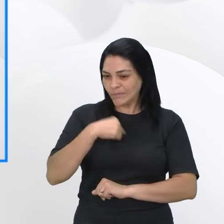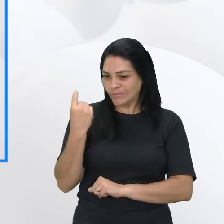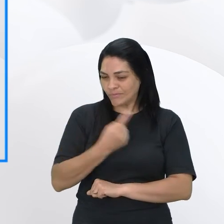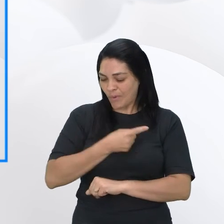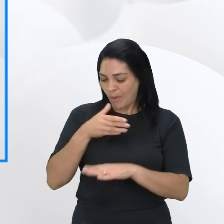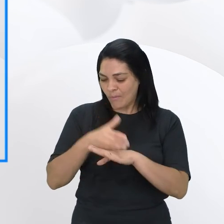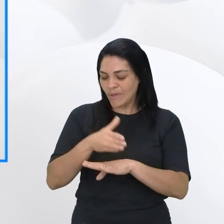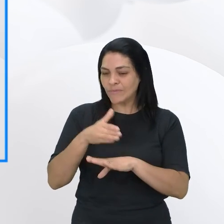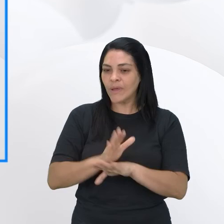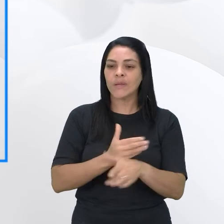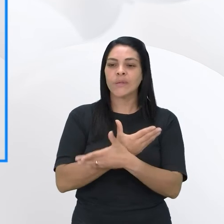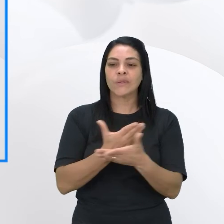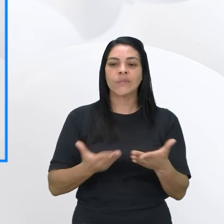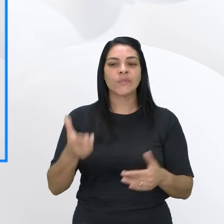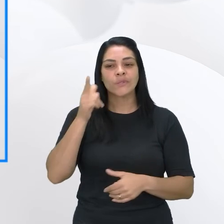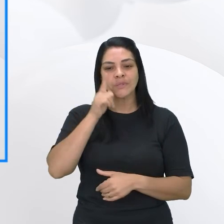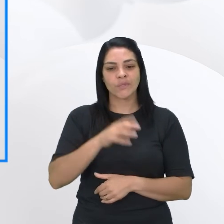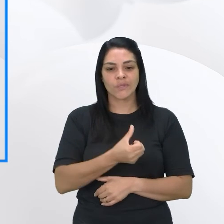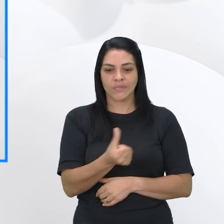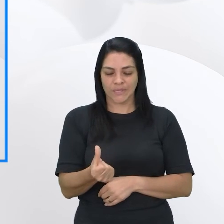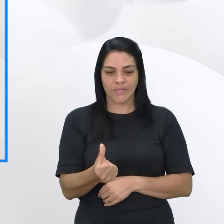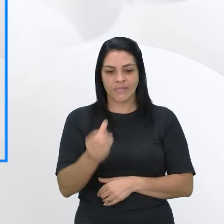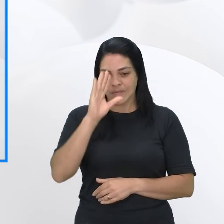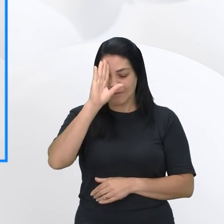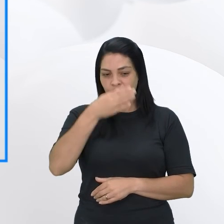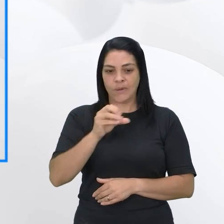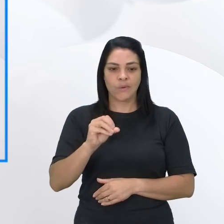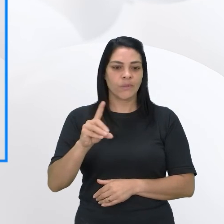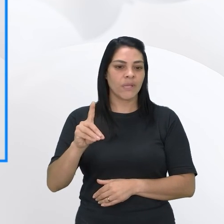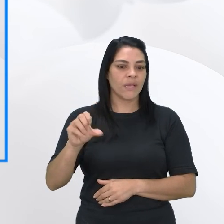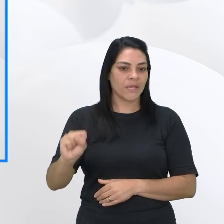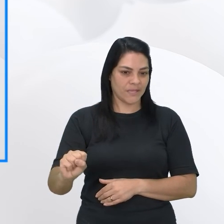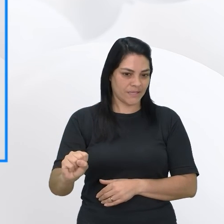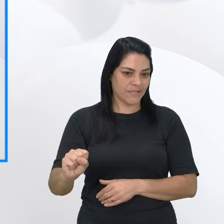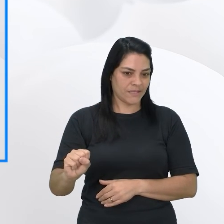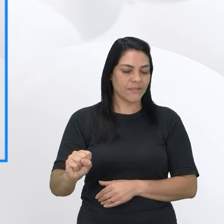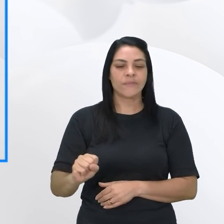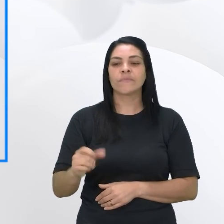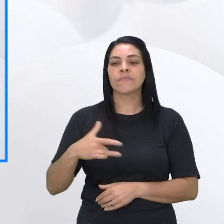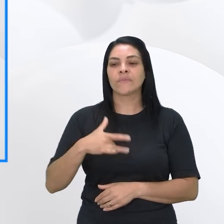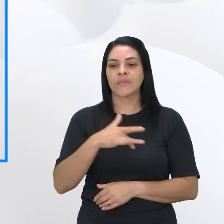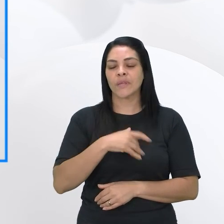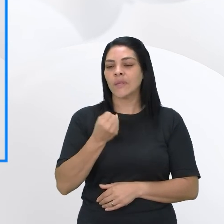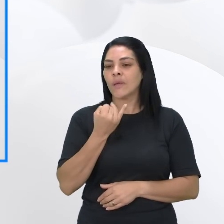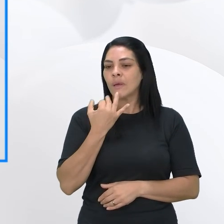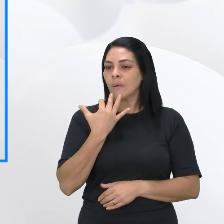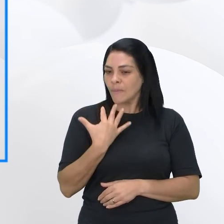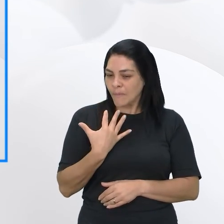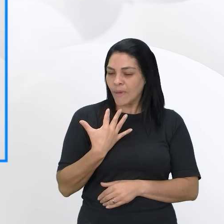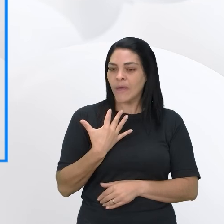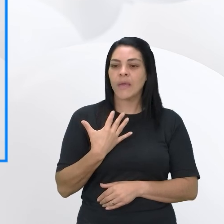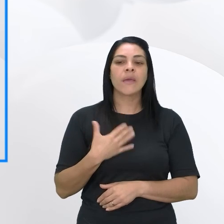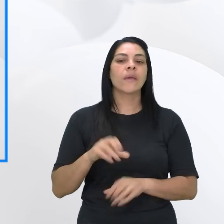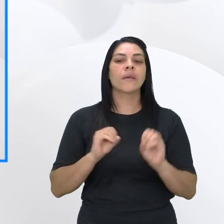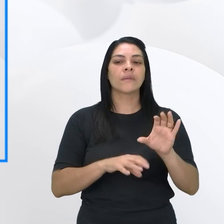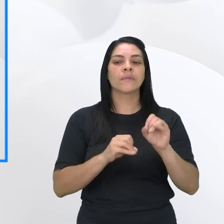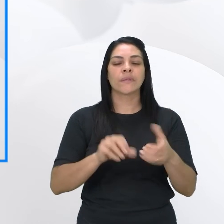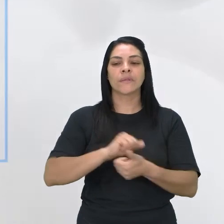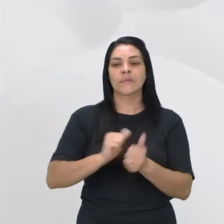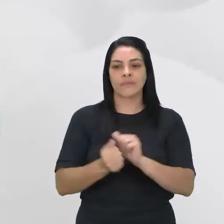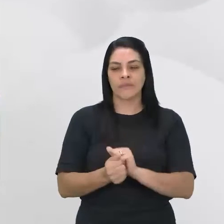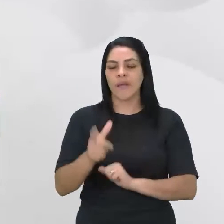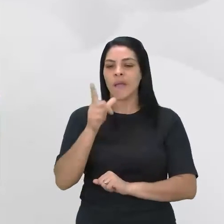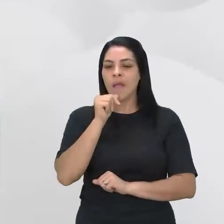atuação. E a gente chegou nesses 6 principais ODS, né, que é saúde e bem-estar, educação de qualidade, água